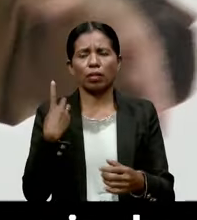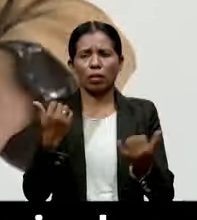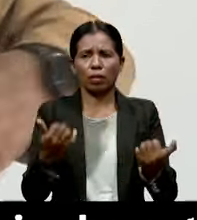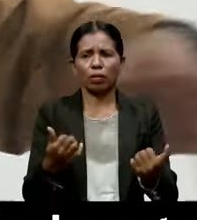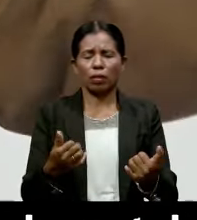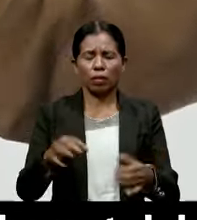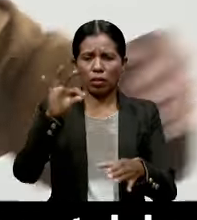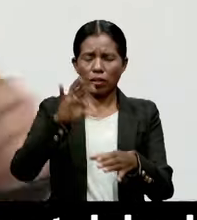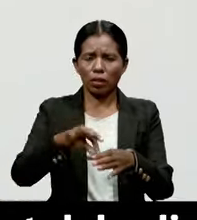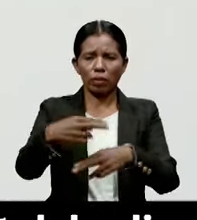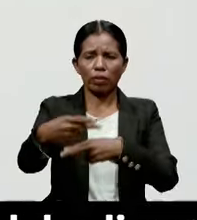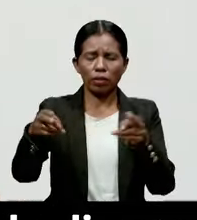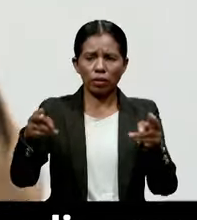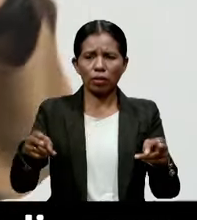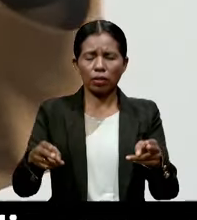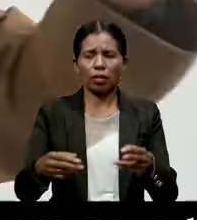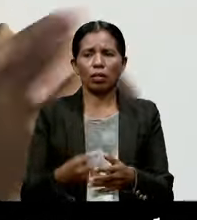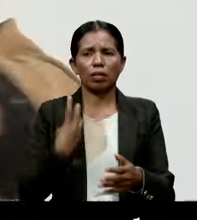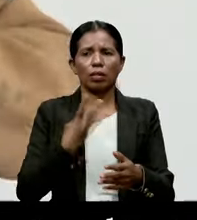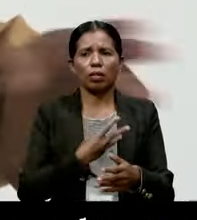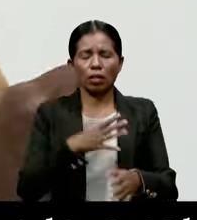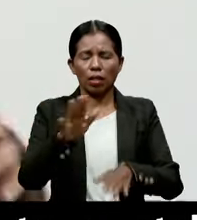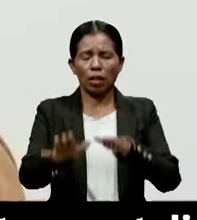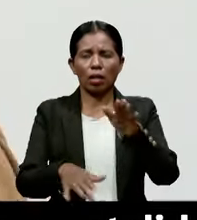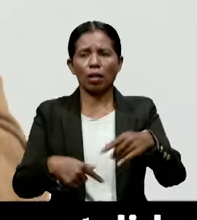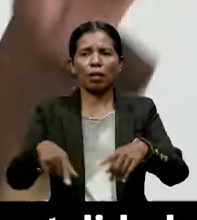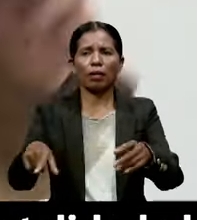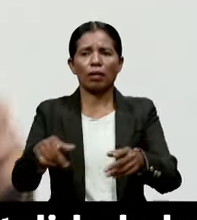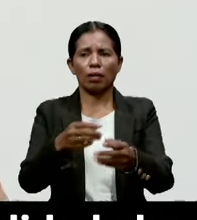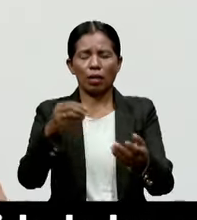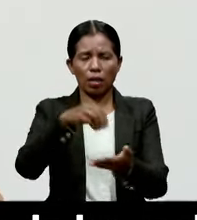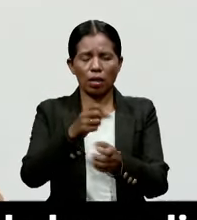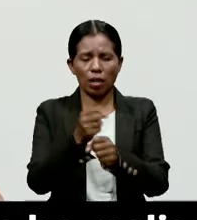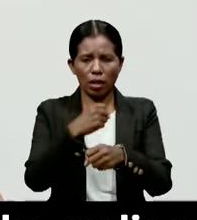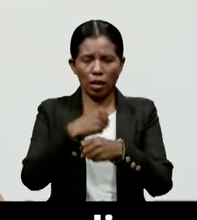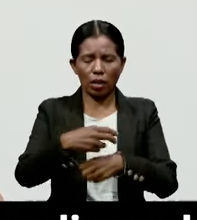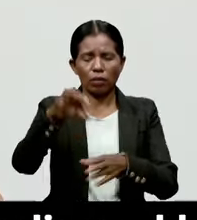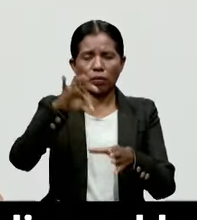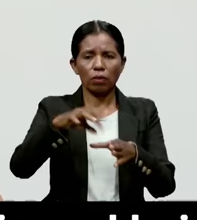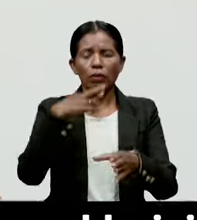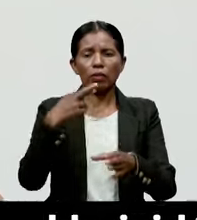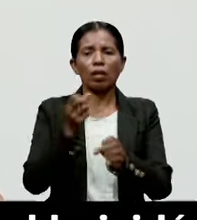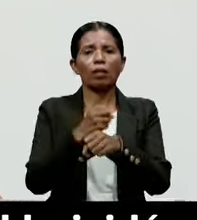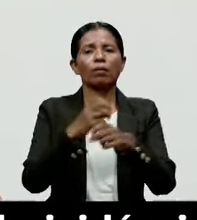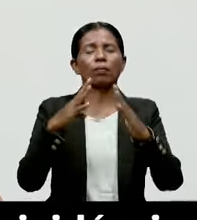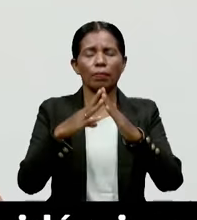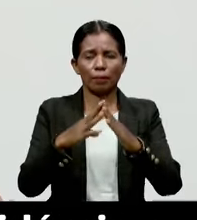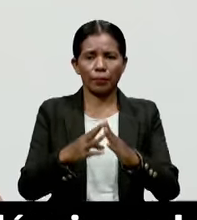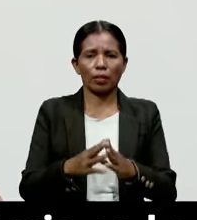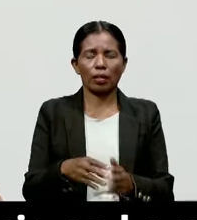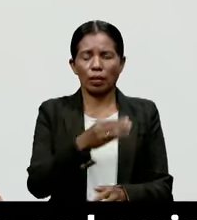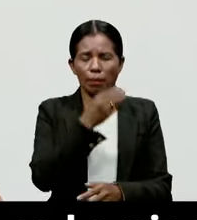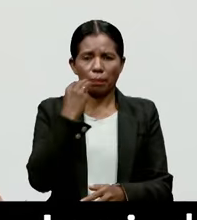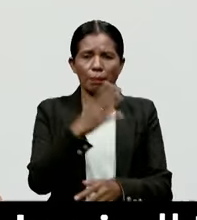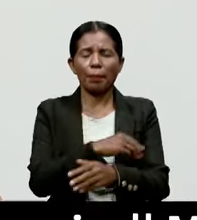tersira atiru hot. Itu lah us ne bawa kau atiru nater pada haluma. Além de ne, ex primeiro ministro Nemos